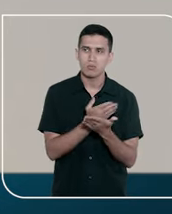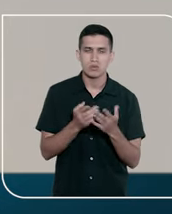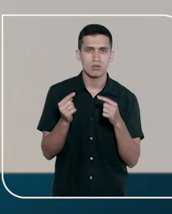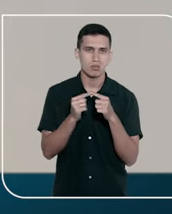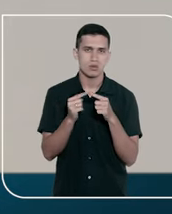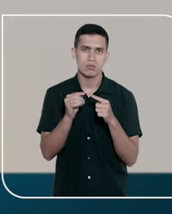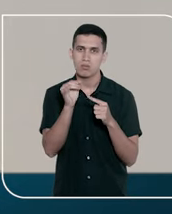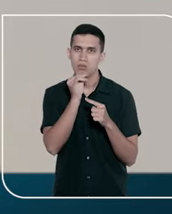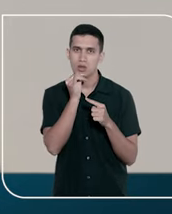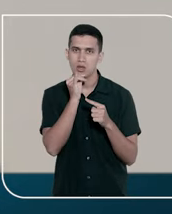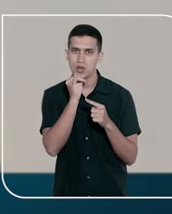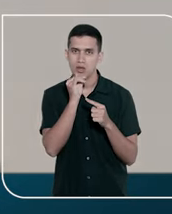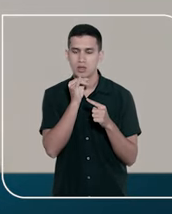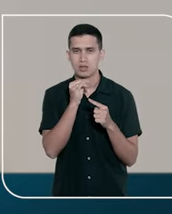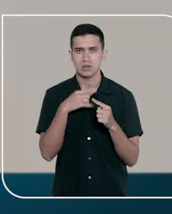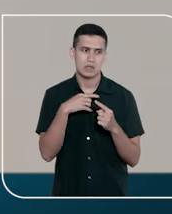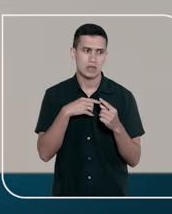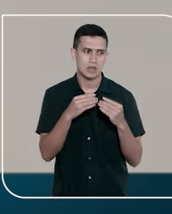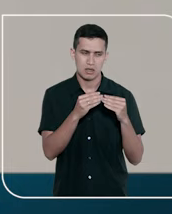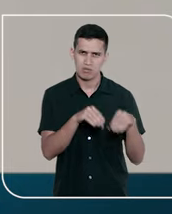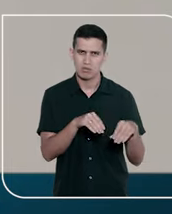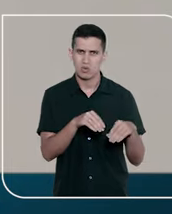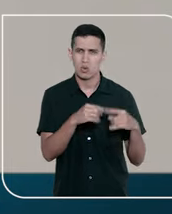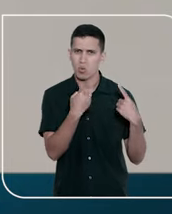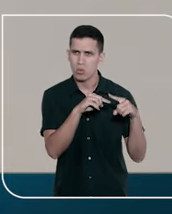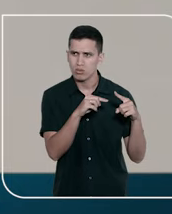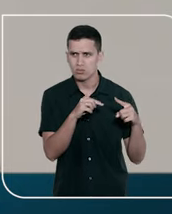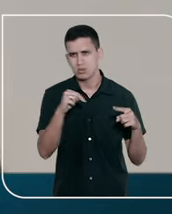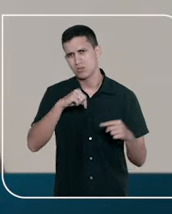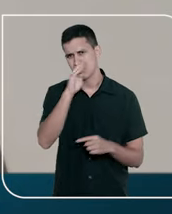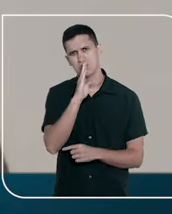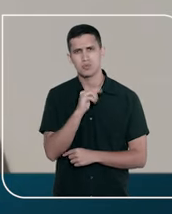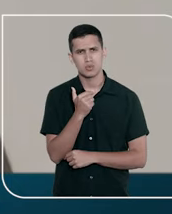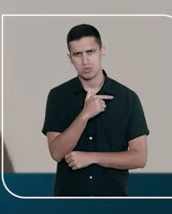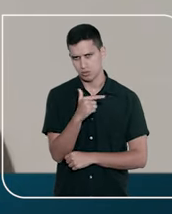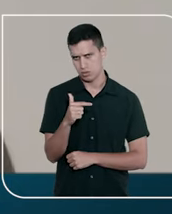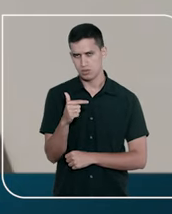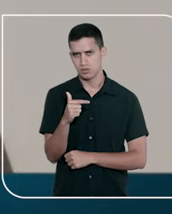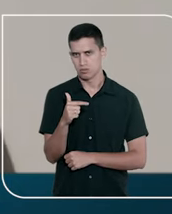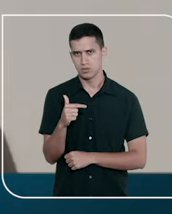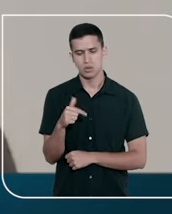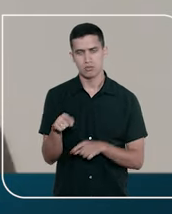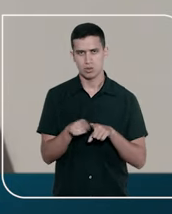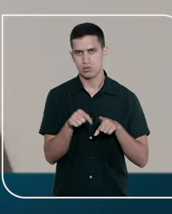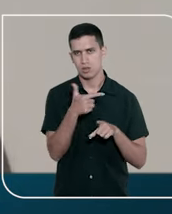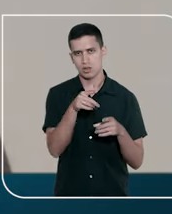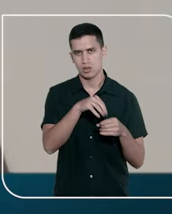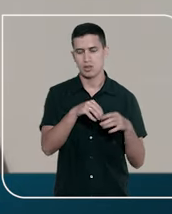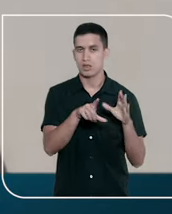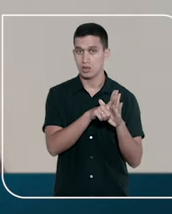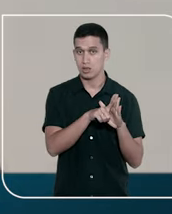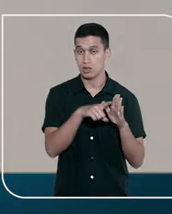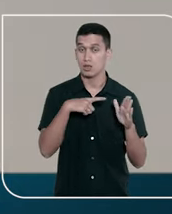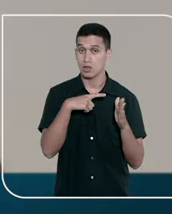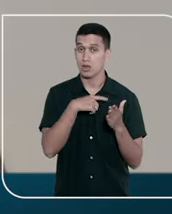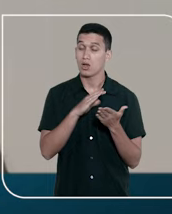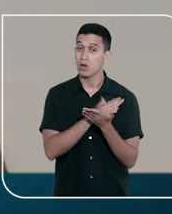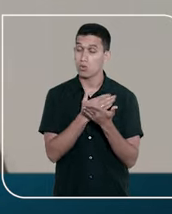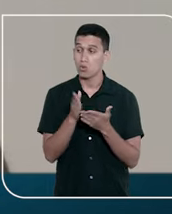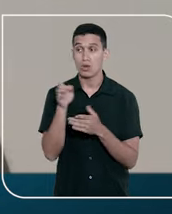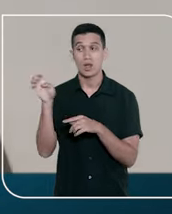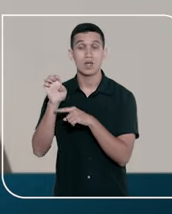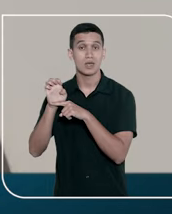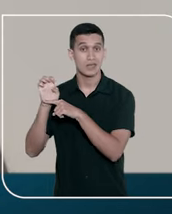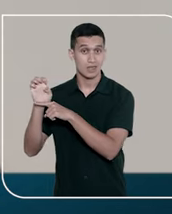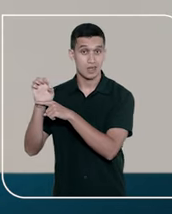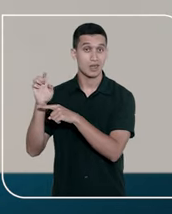aqueles danos punitivos, propriamente dito, que não existem no Brasil, né? Não há previsão legal. Existem alguns estados nos Estados Unidos